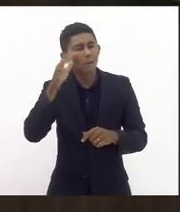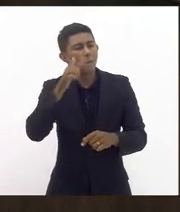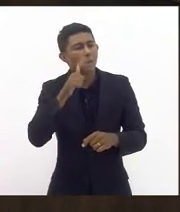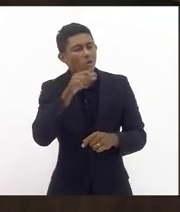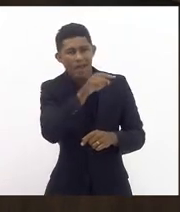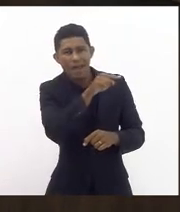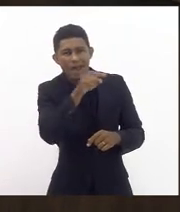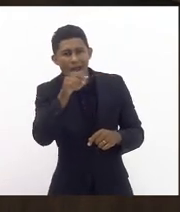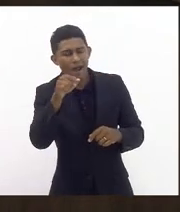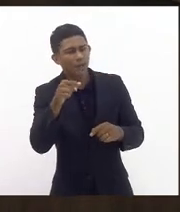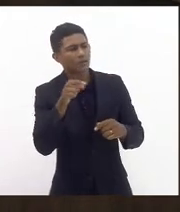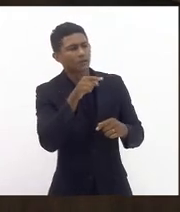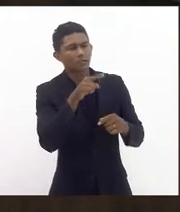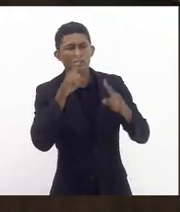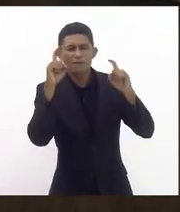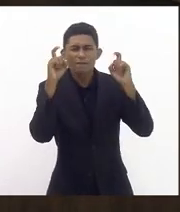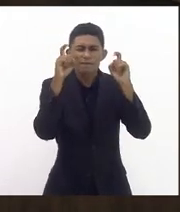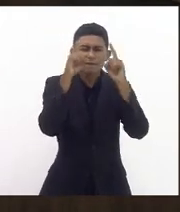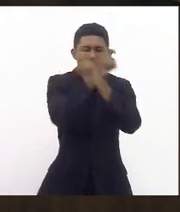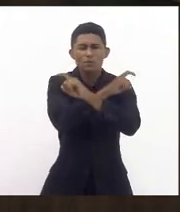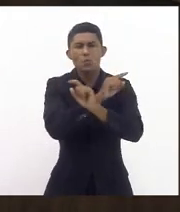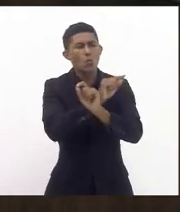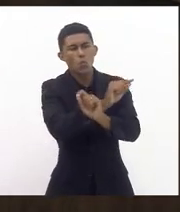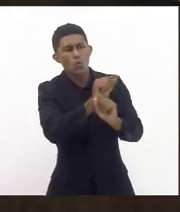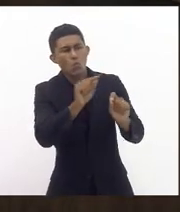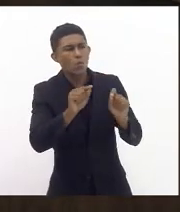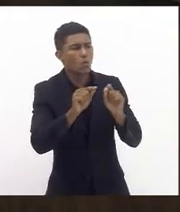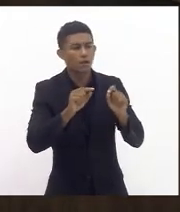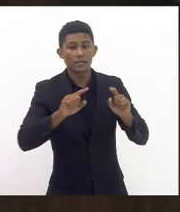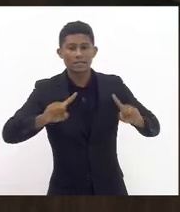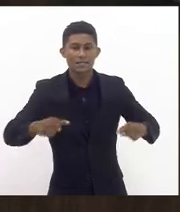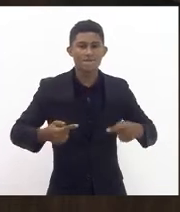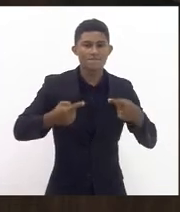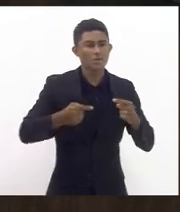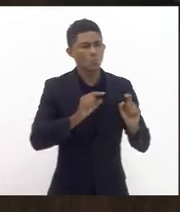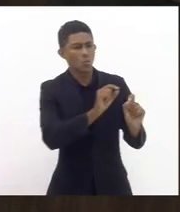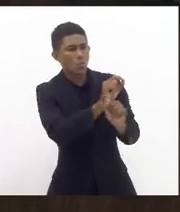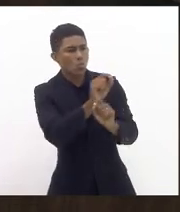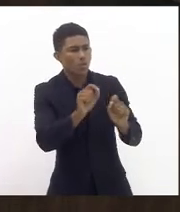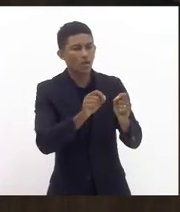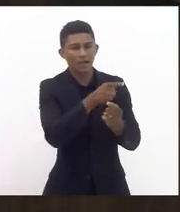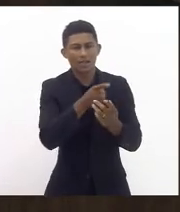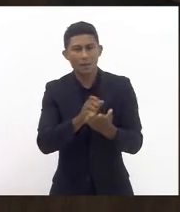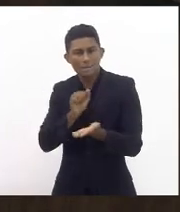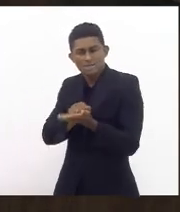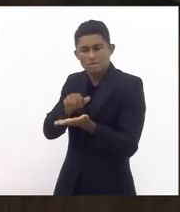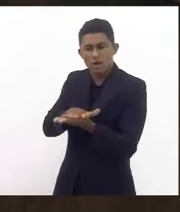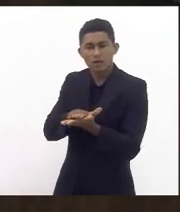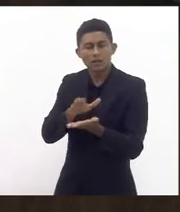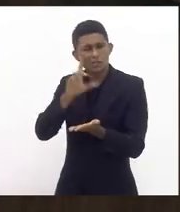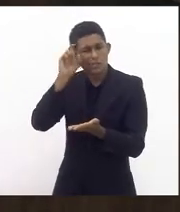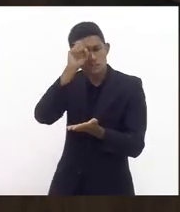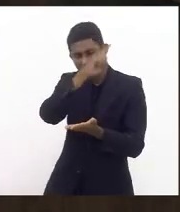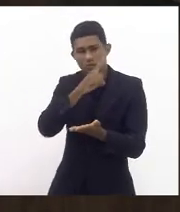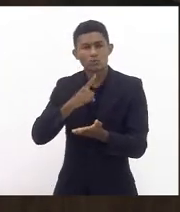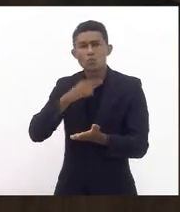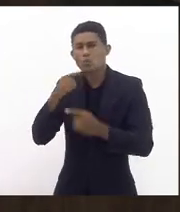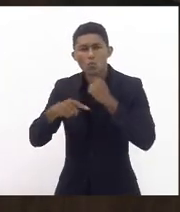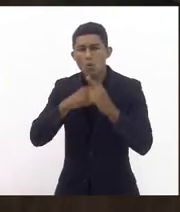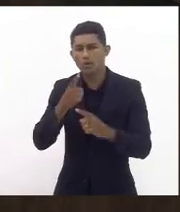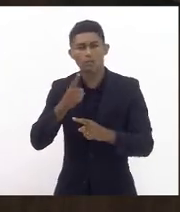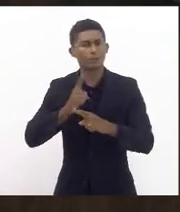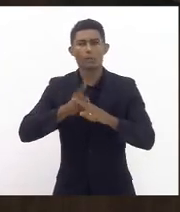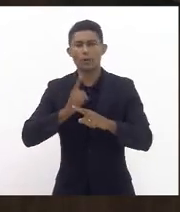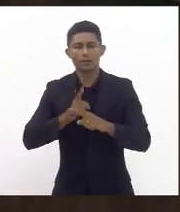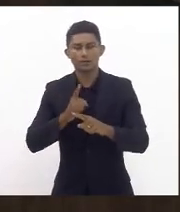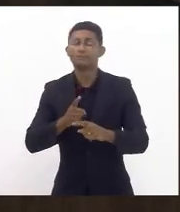as dificuldades e desafios que elas enfrentam para denunciar a violação, não apenas pela especificidade